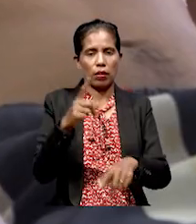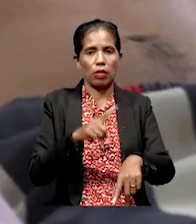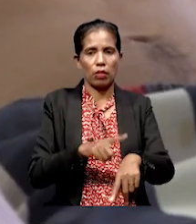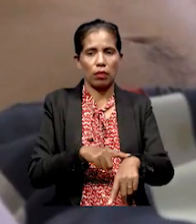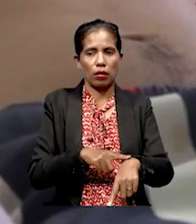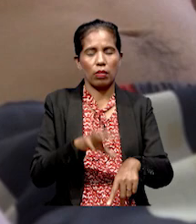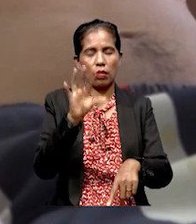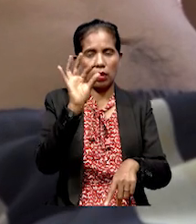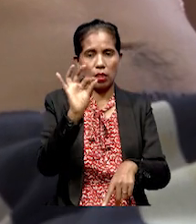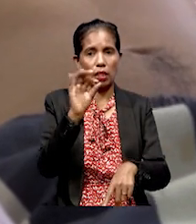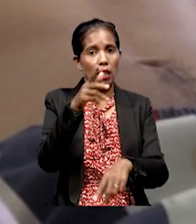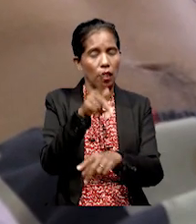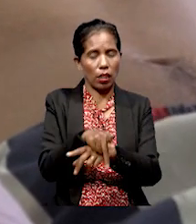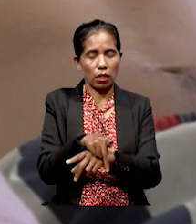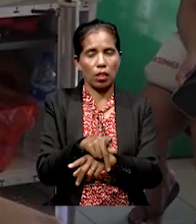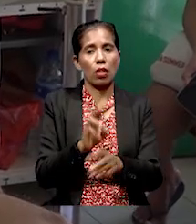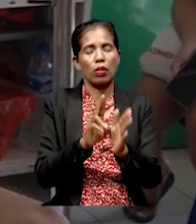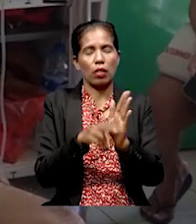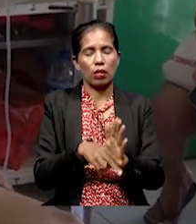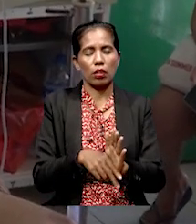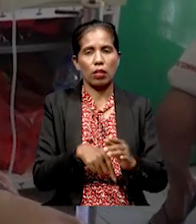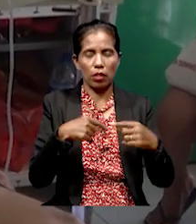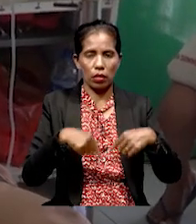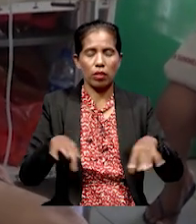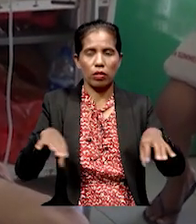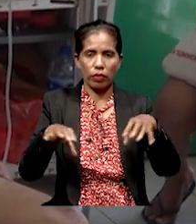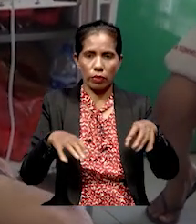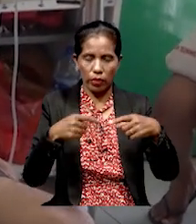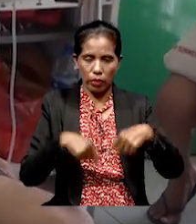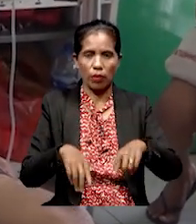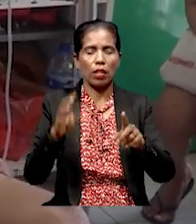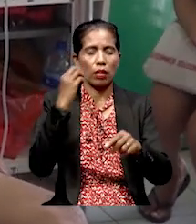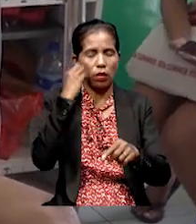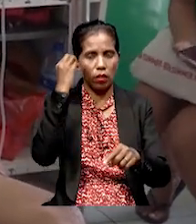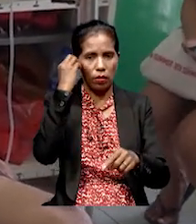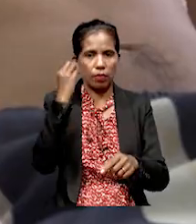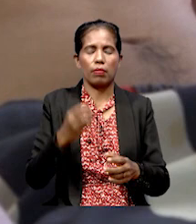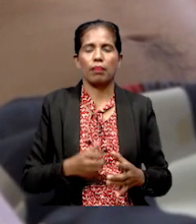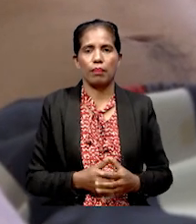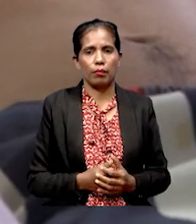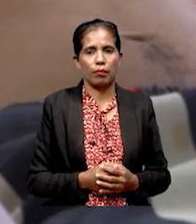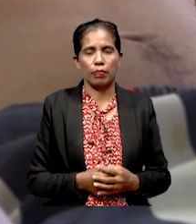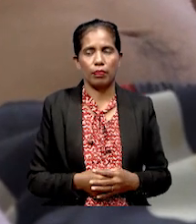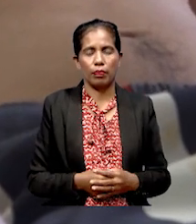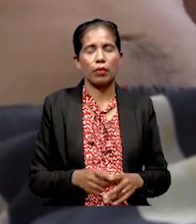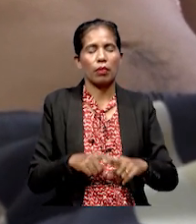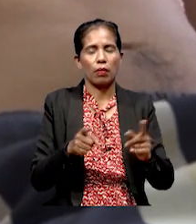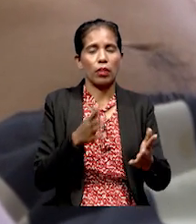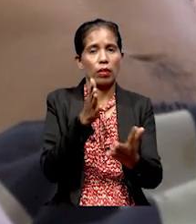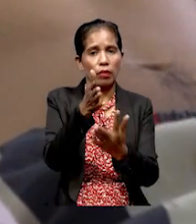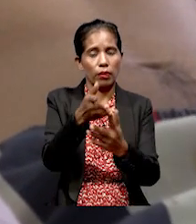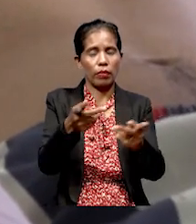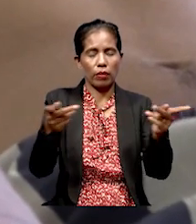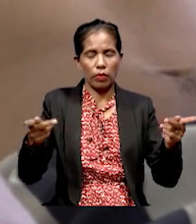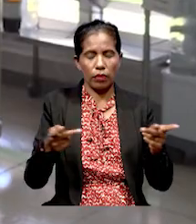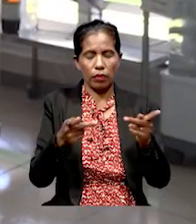ia tuku sia kalan, oras Timor Leste o anhira funcionário Zemeng ne fila o serviço fatin atuba uma. Mai beto i are matadoro suka